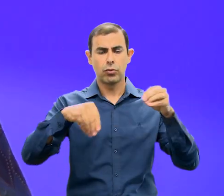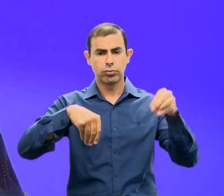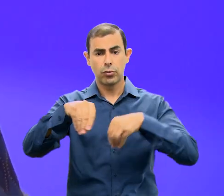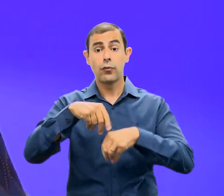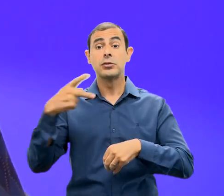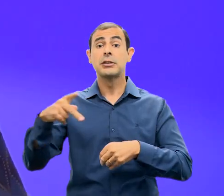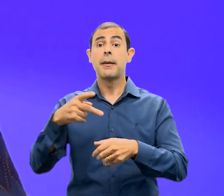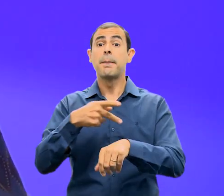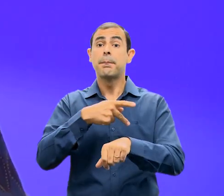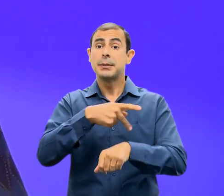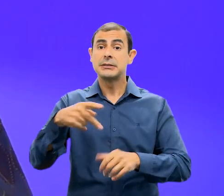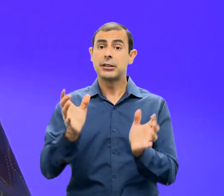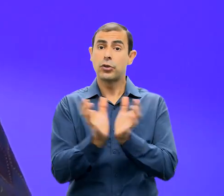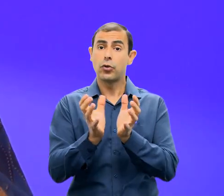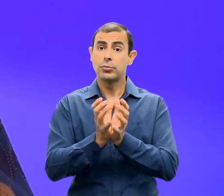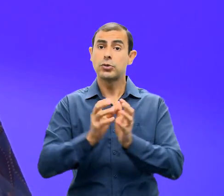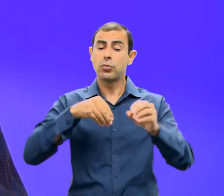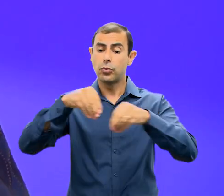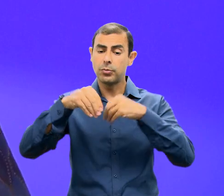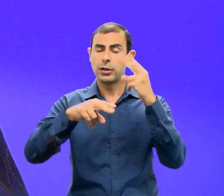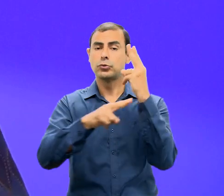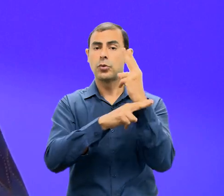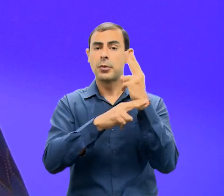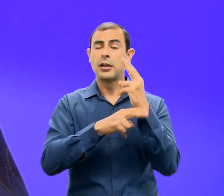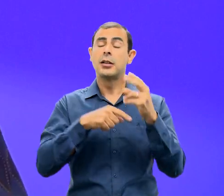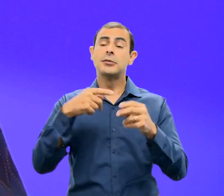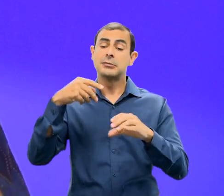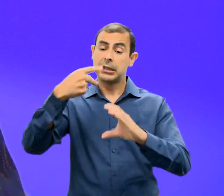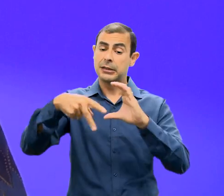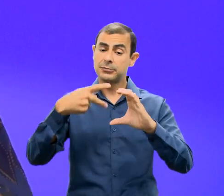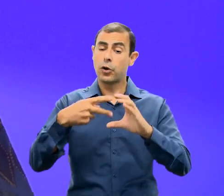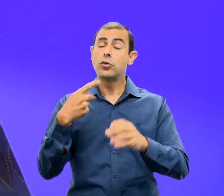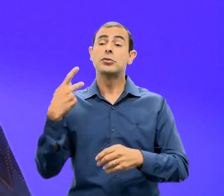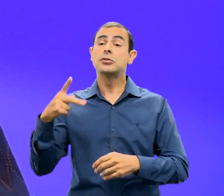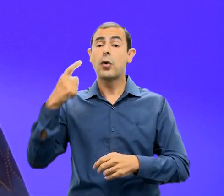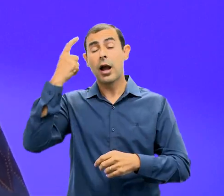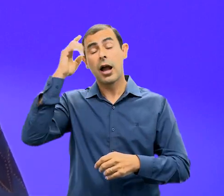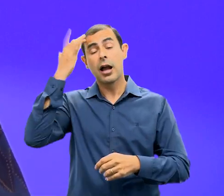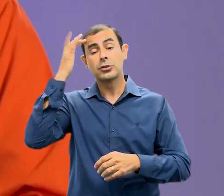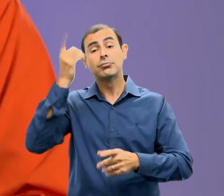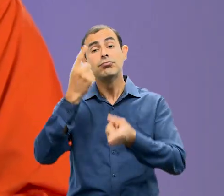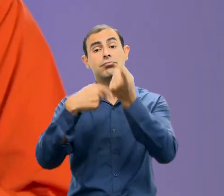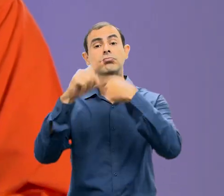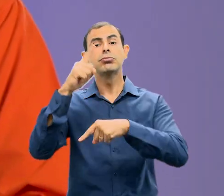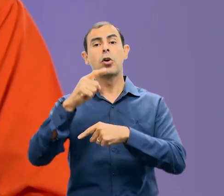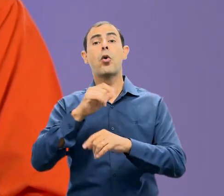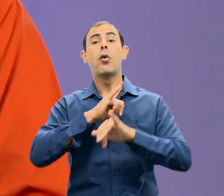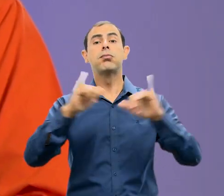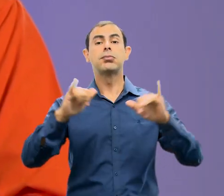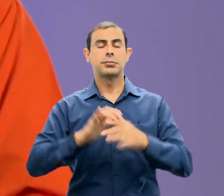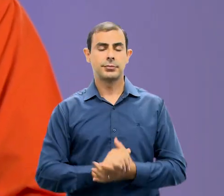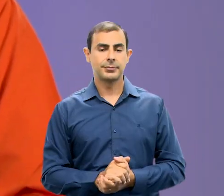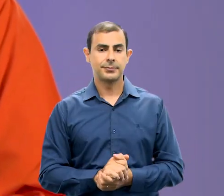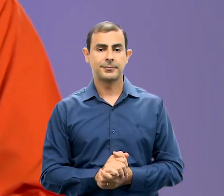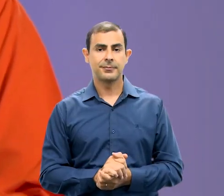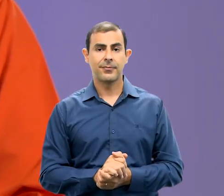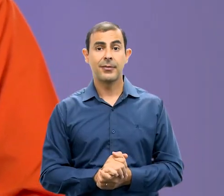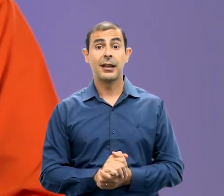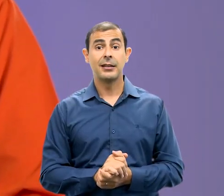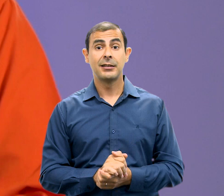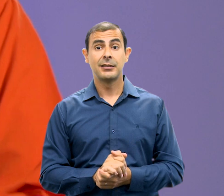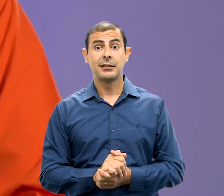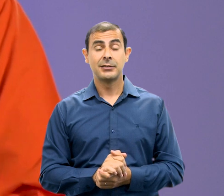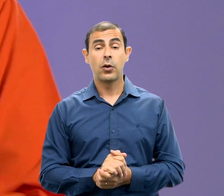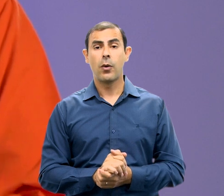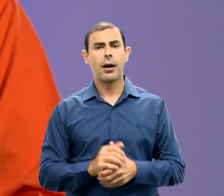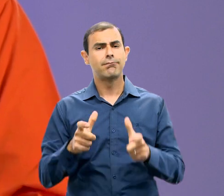Mobilidade Urbana lá da Câmara Municipal. Quais os avanços que o senhor pode destacar para quem está nos assistindo aqui hoje? Olha, basicamente no termos de